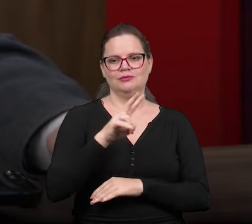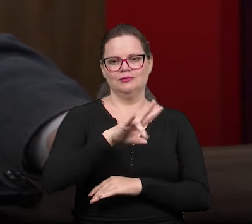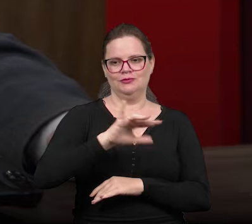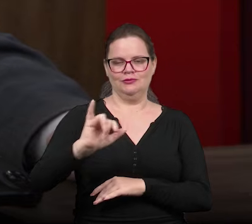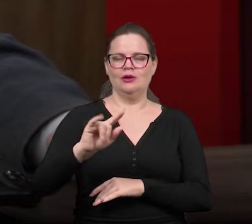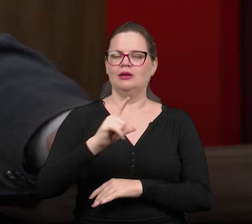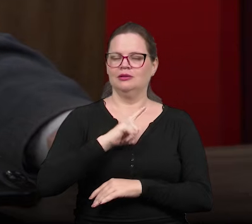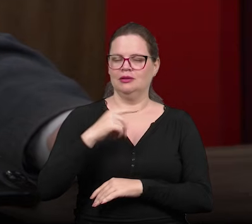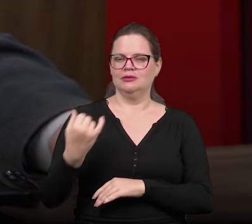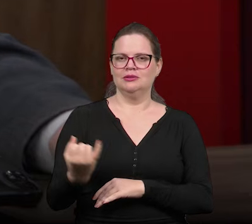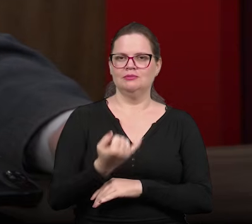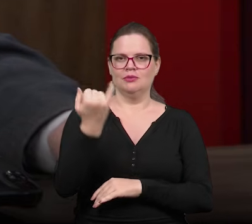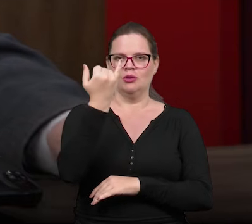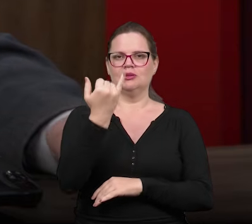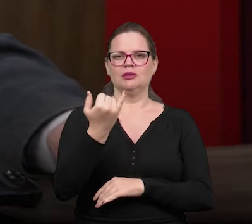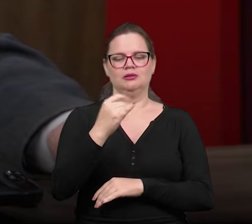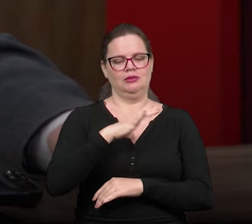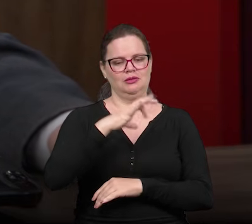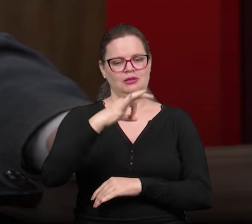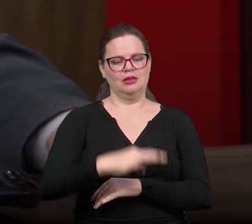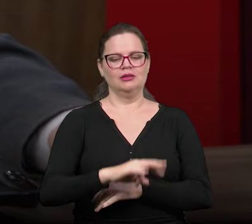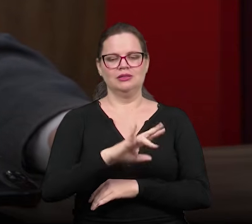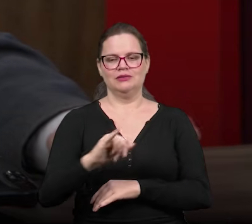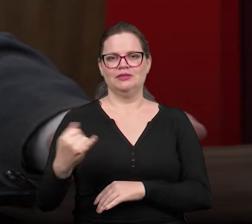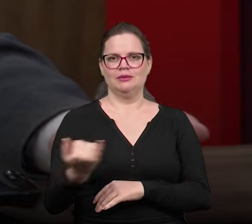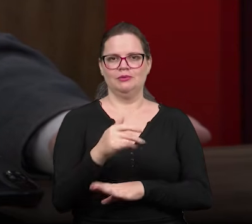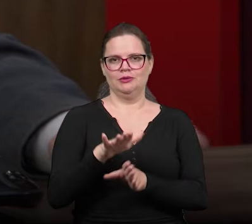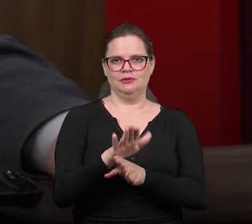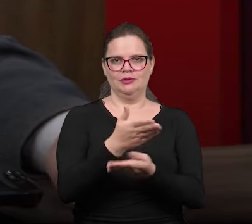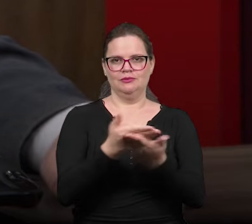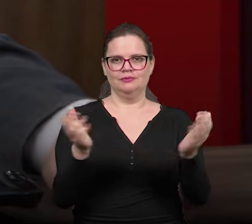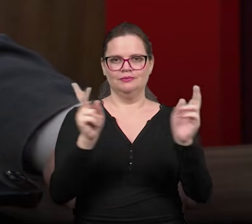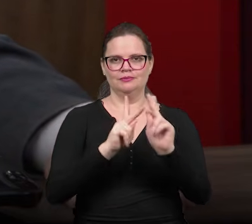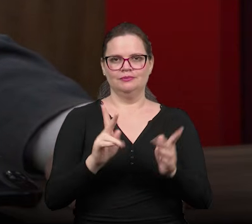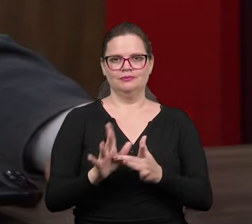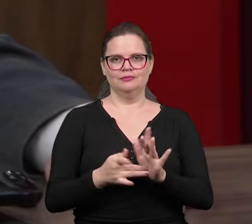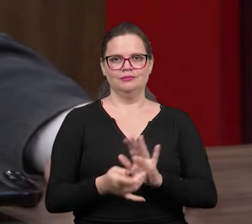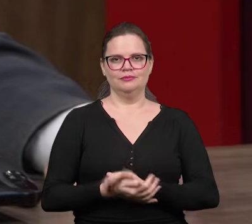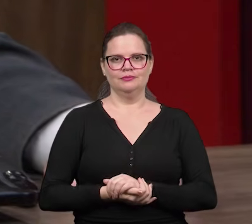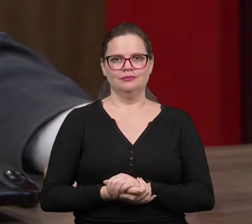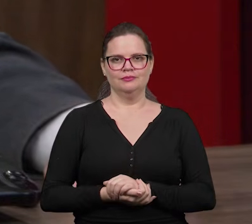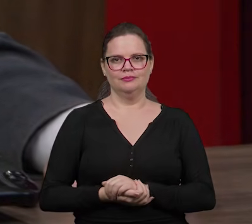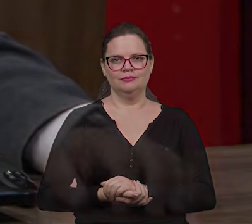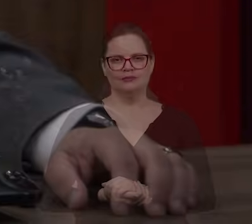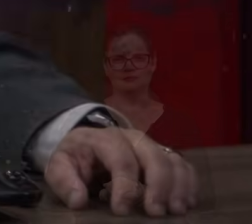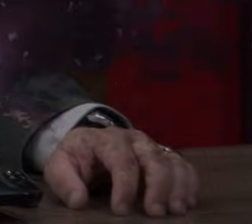será de grande valia, de grande instrução para os irmãos. A todos a paz do Senhor Jesus.